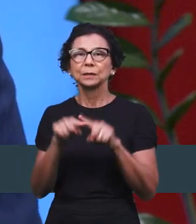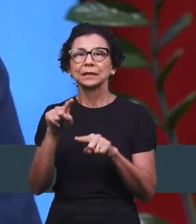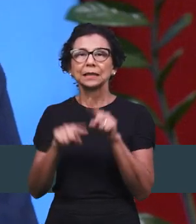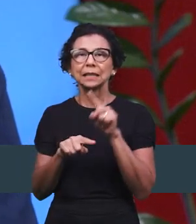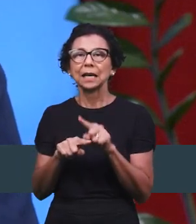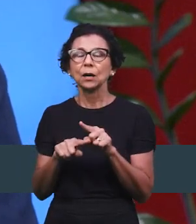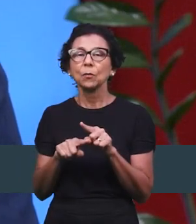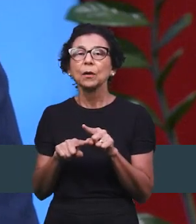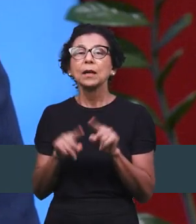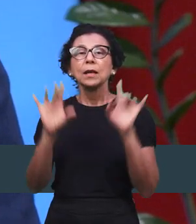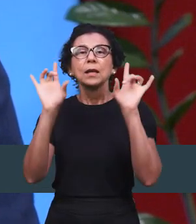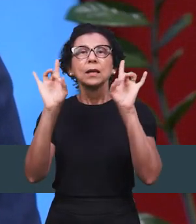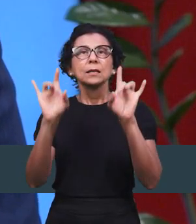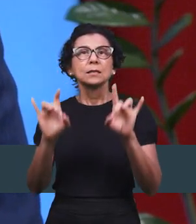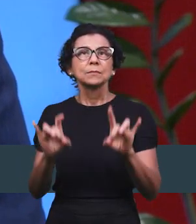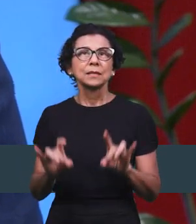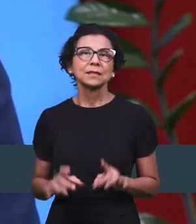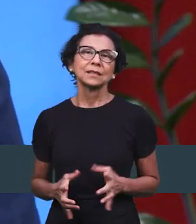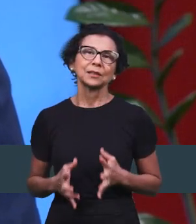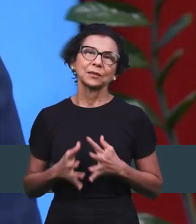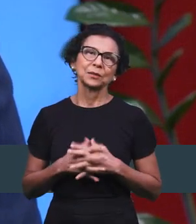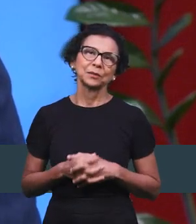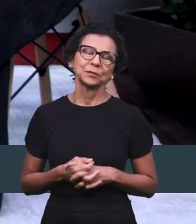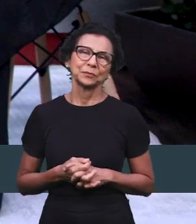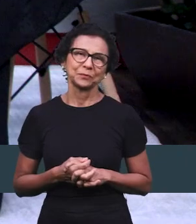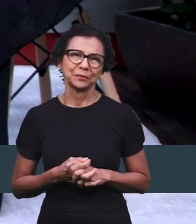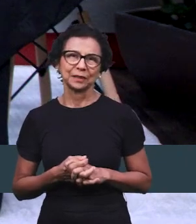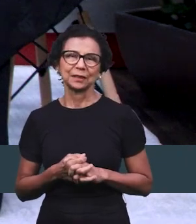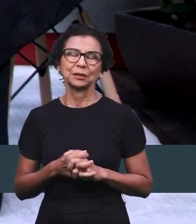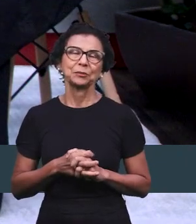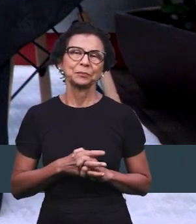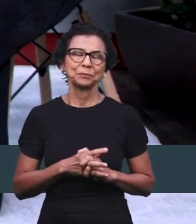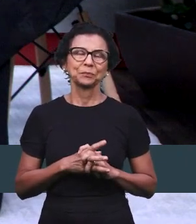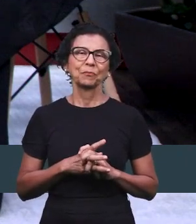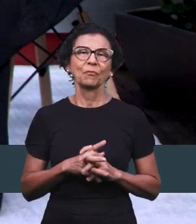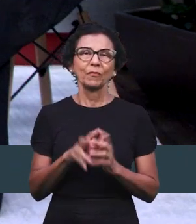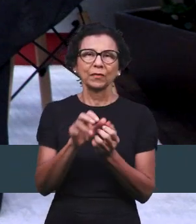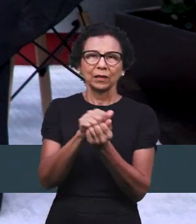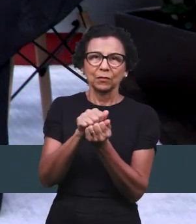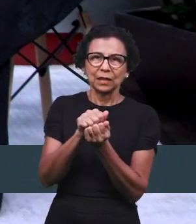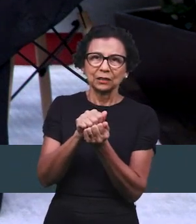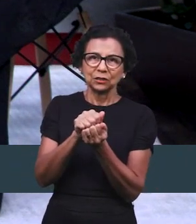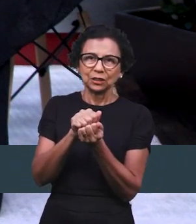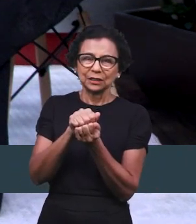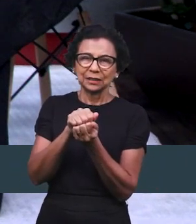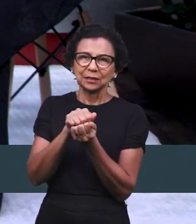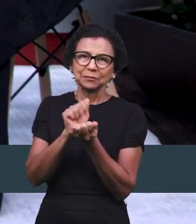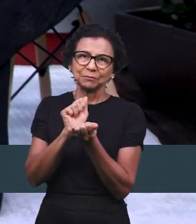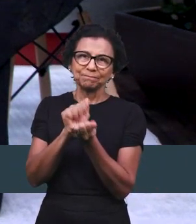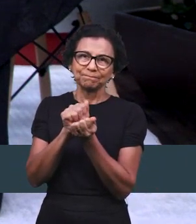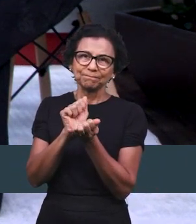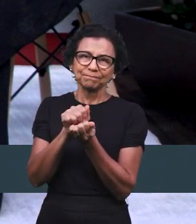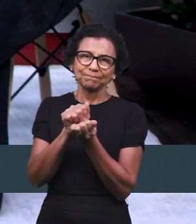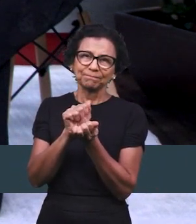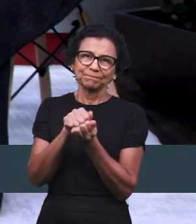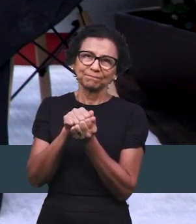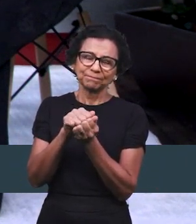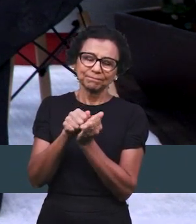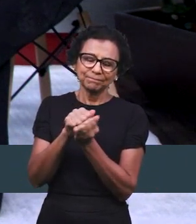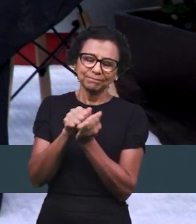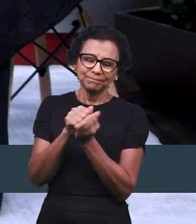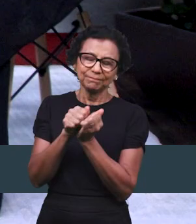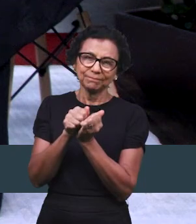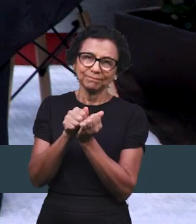tirou aquilo que você não está vendo e lá embaixo está piorando. E aí, porta de entrada para vários problemas de saúde. Várias